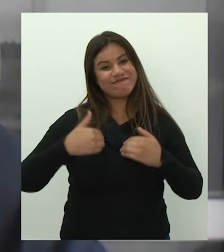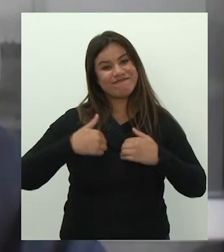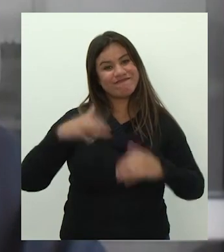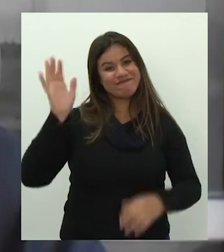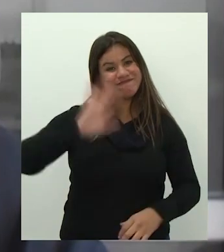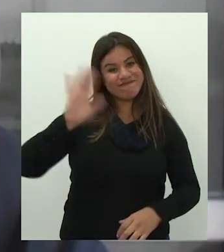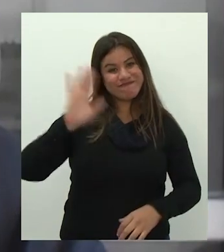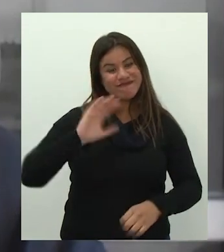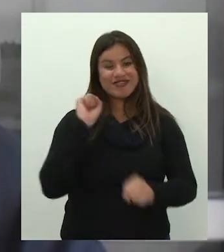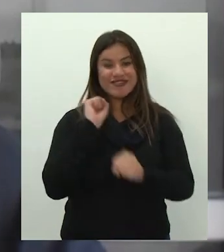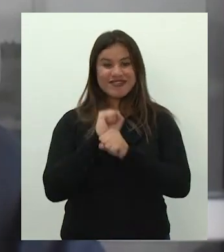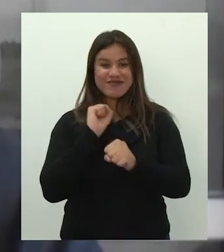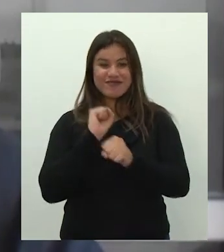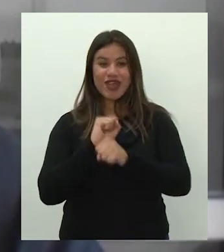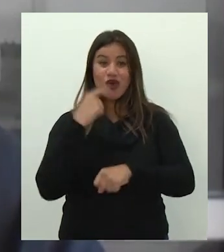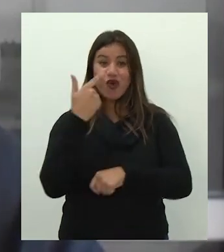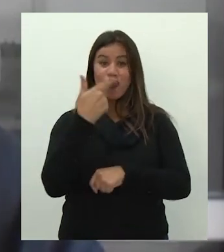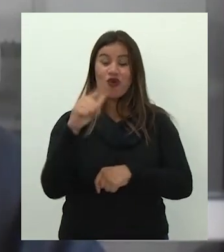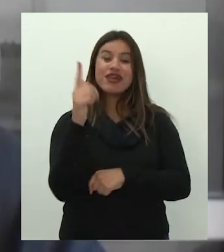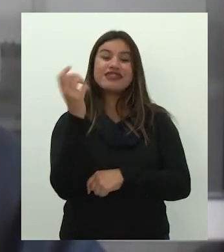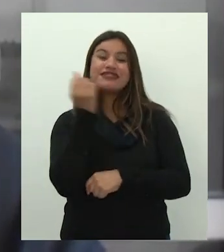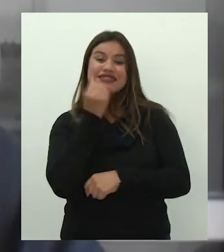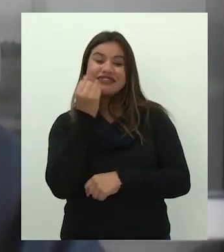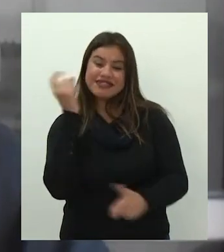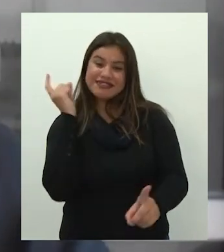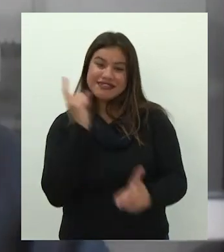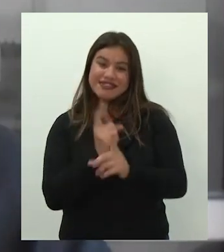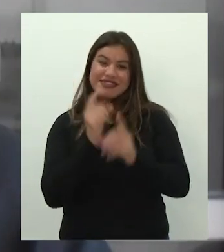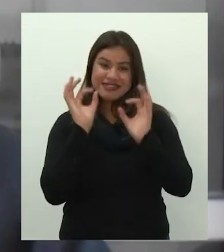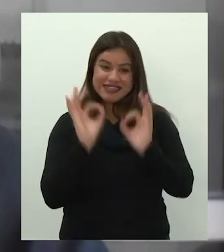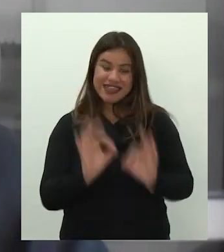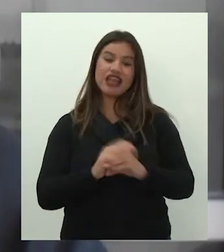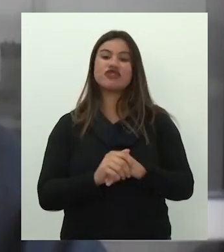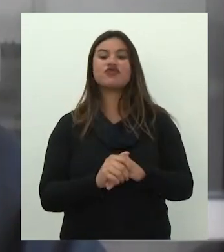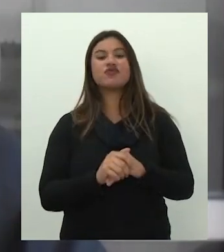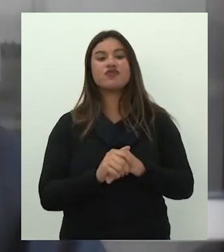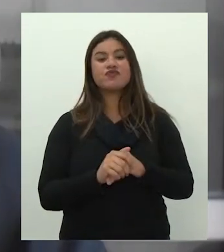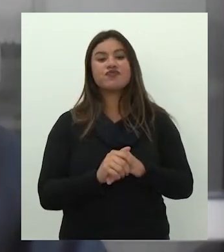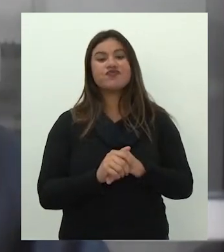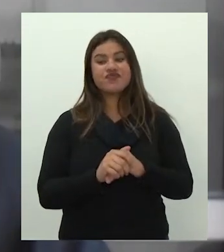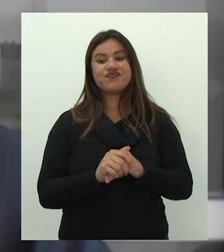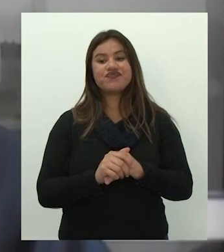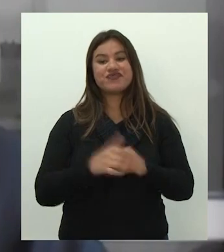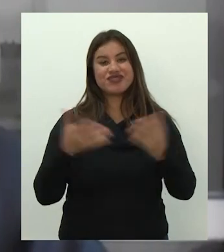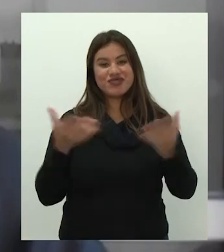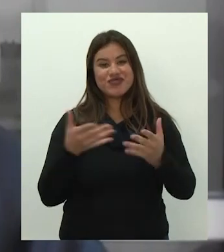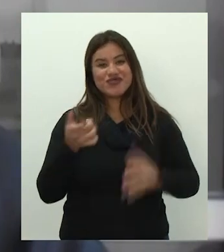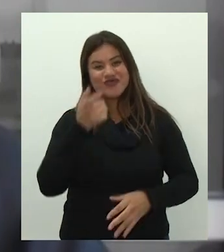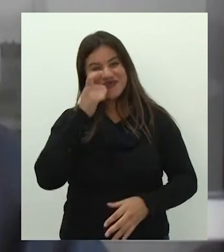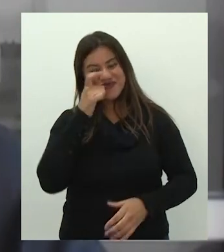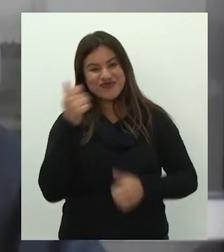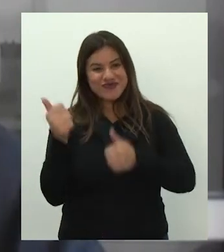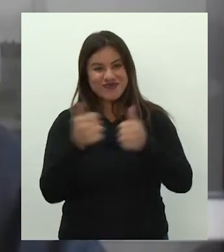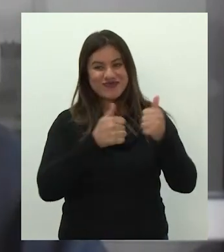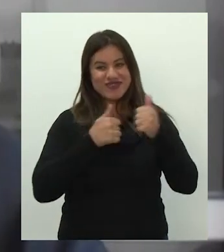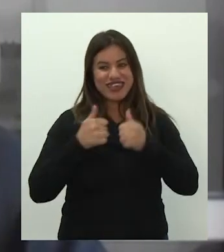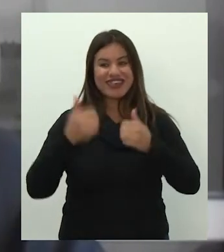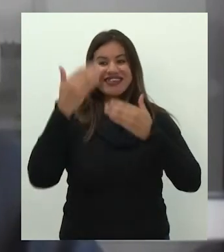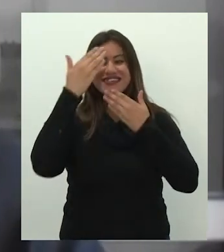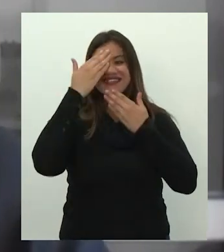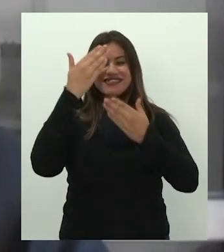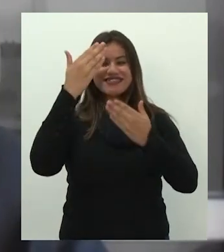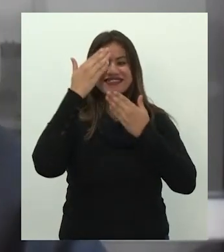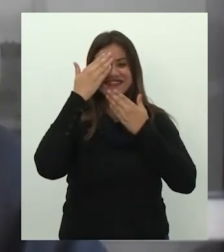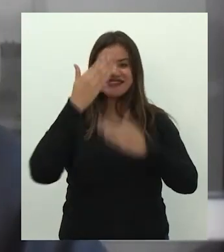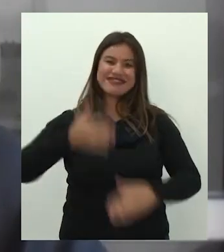vocês, espero vocês aí na próxima sexta-feira, né? E conto com a boa audiência, como foi a tarde de hoje, né? E agradeço e